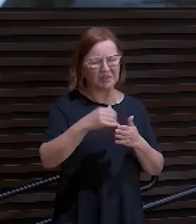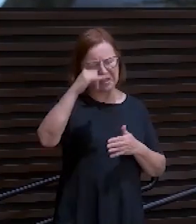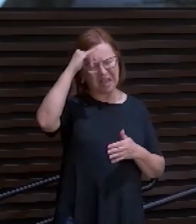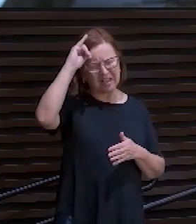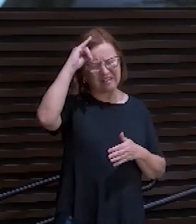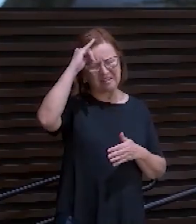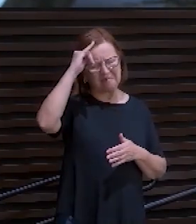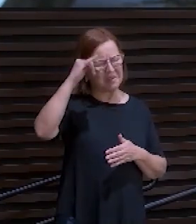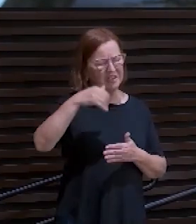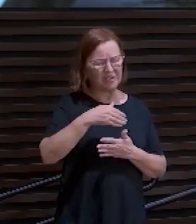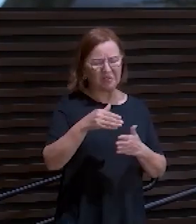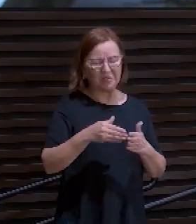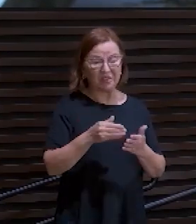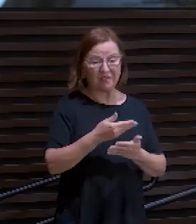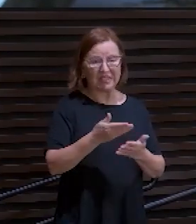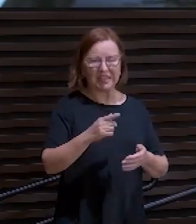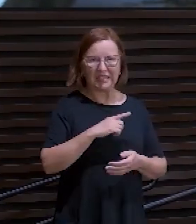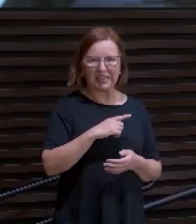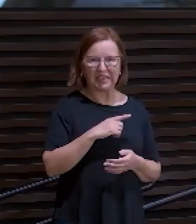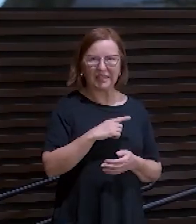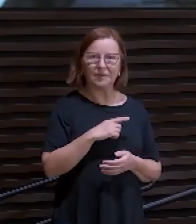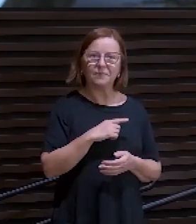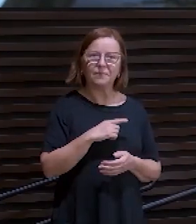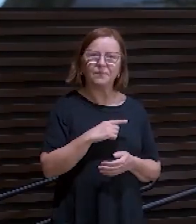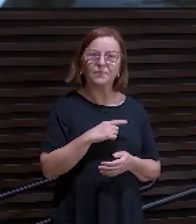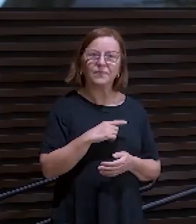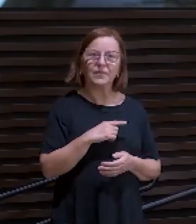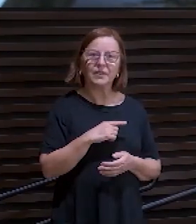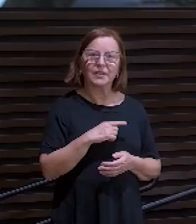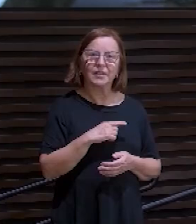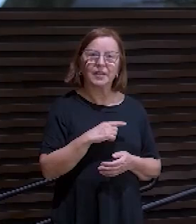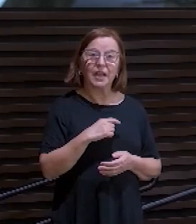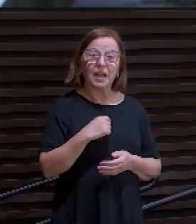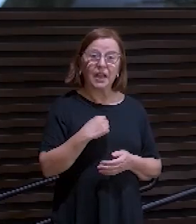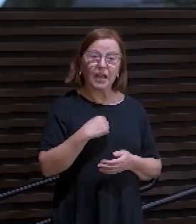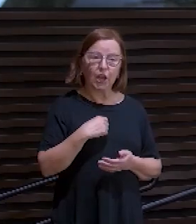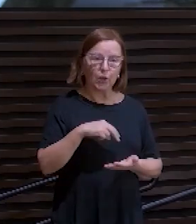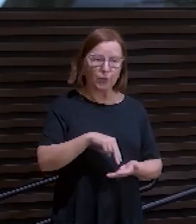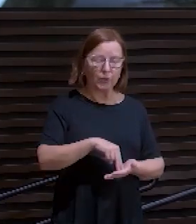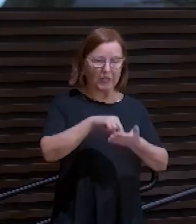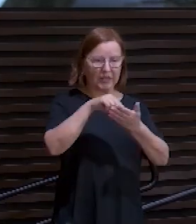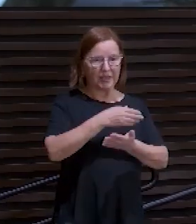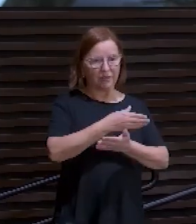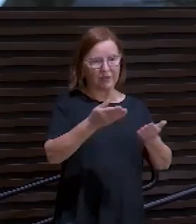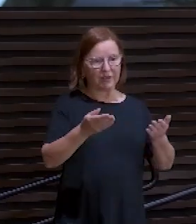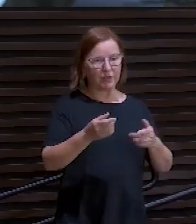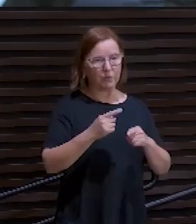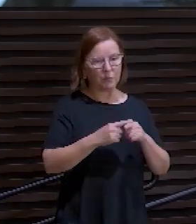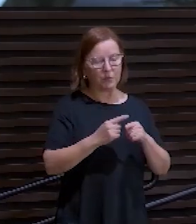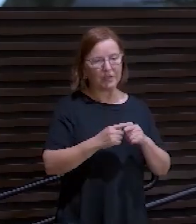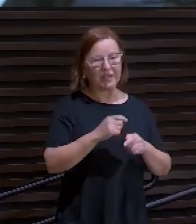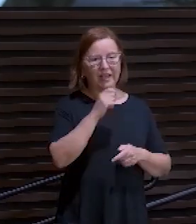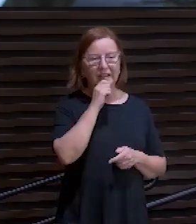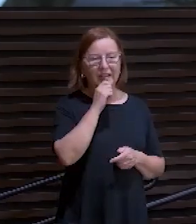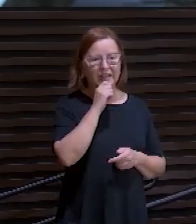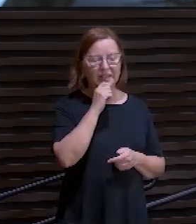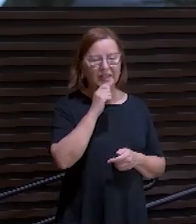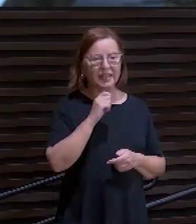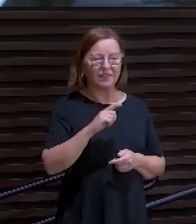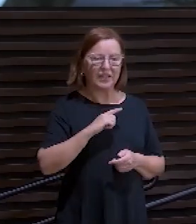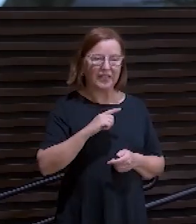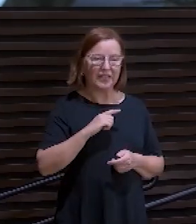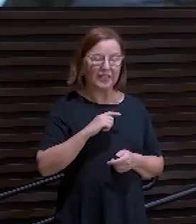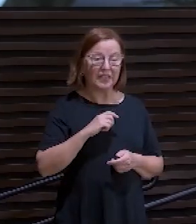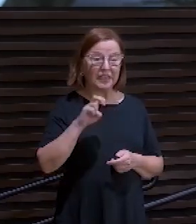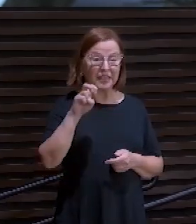Aí te sustentarei, porque ainda haverá 5 anos de fome, para que não te empobreças, tu e